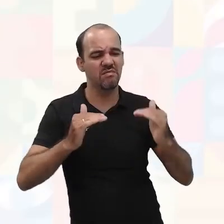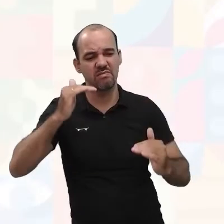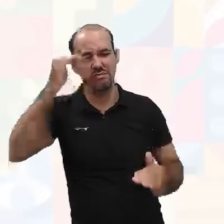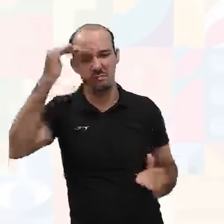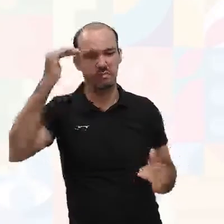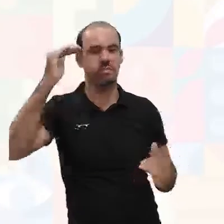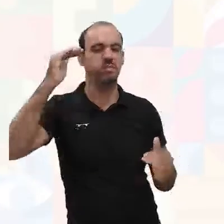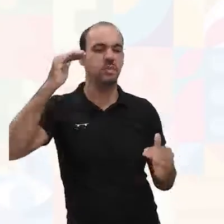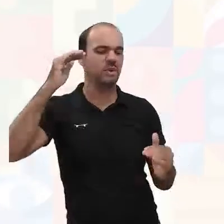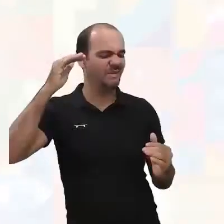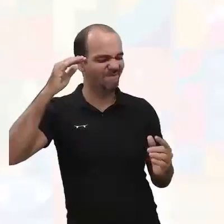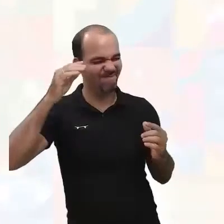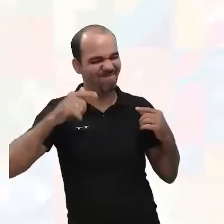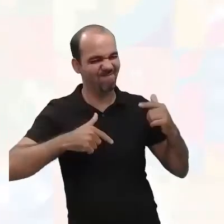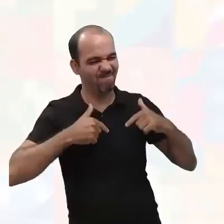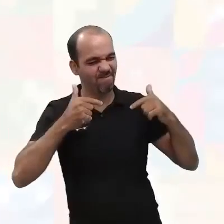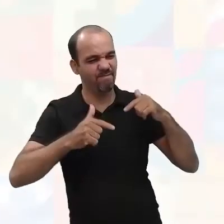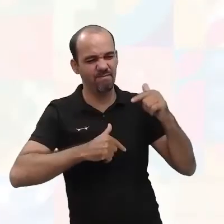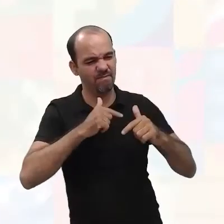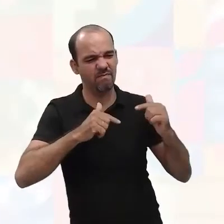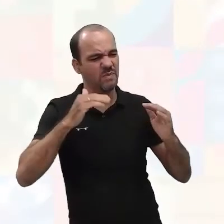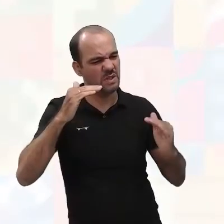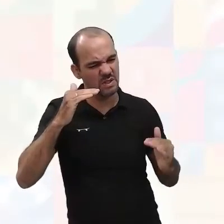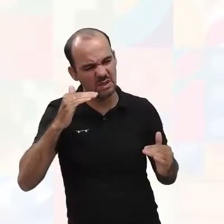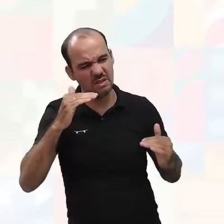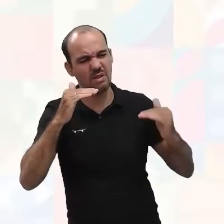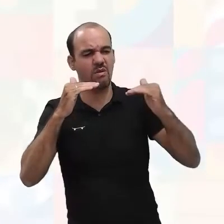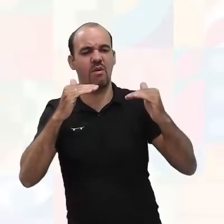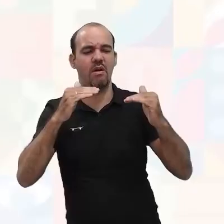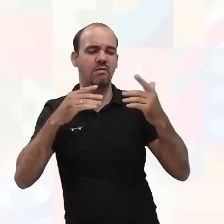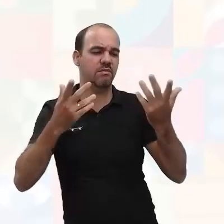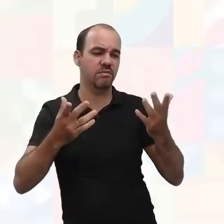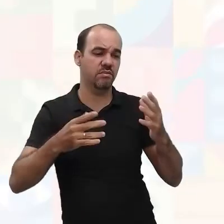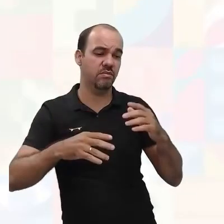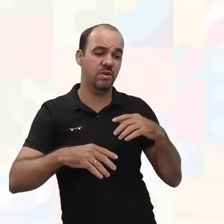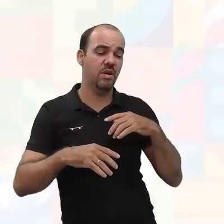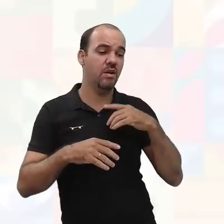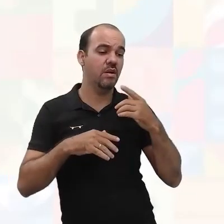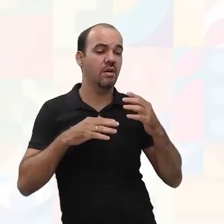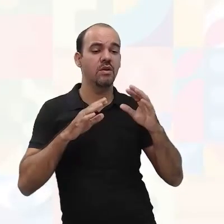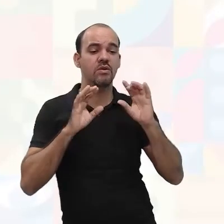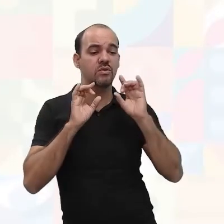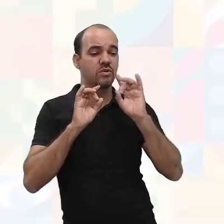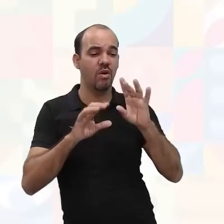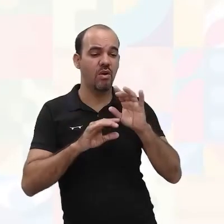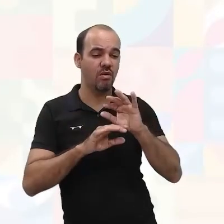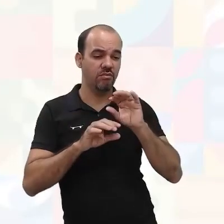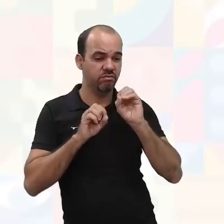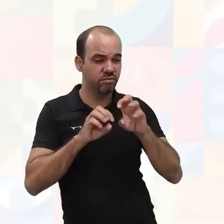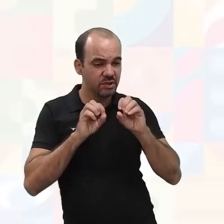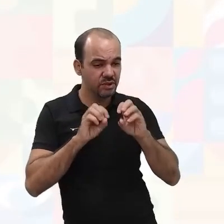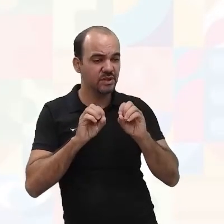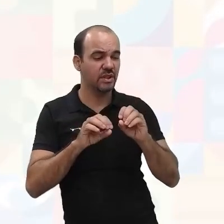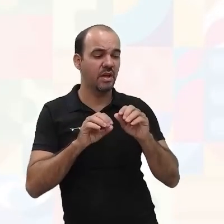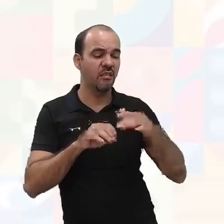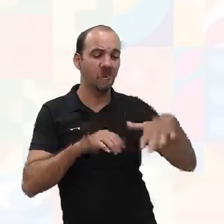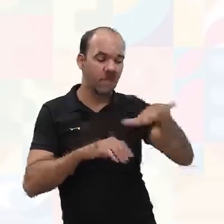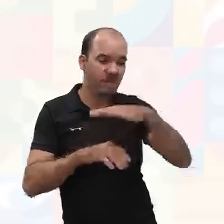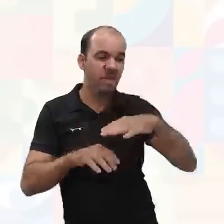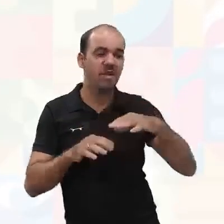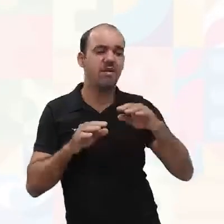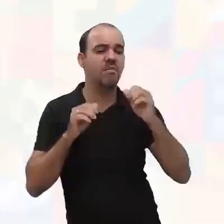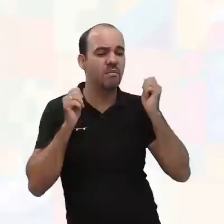sociais historicamente marginalizados. Não foi. Apenas fez com que essas pessoas pudessem ter acesso a um